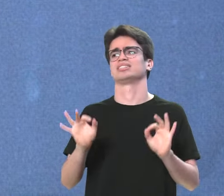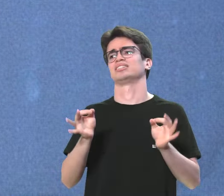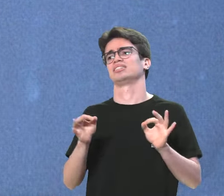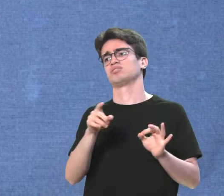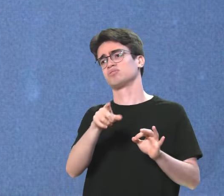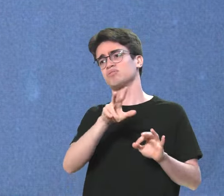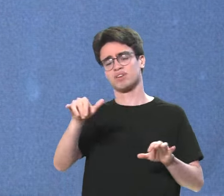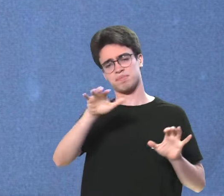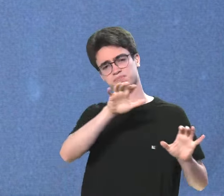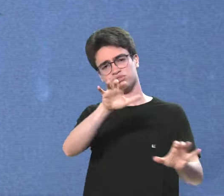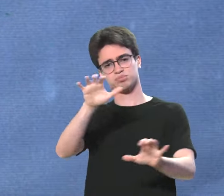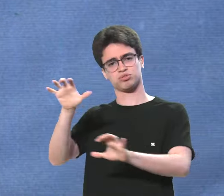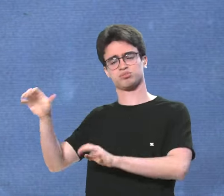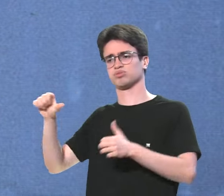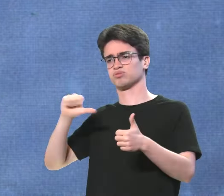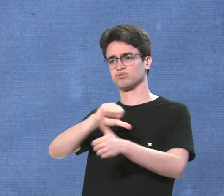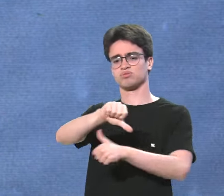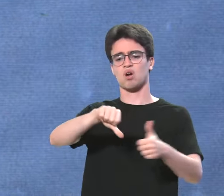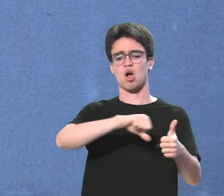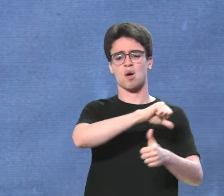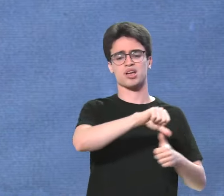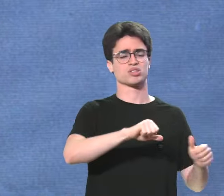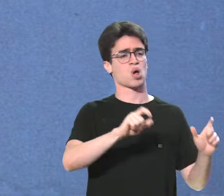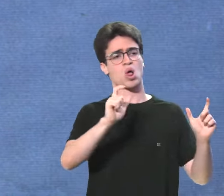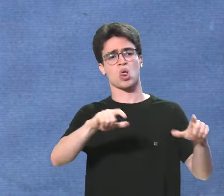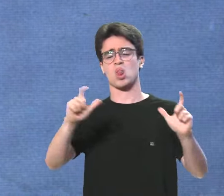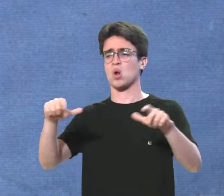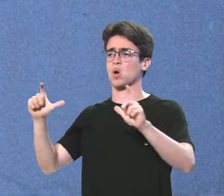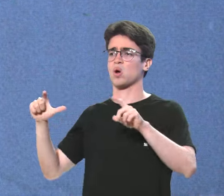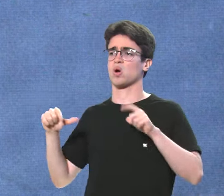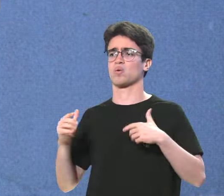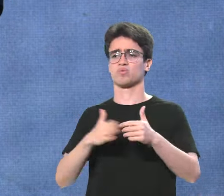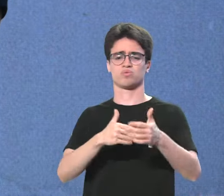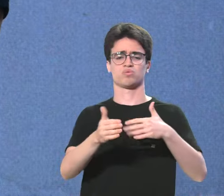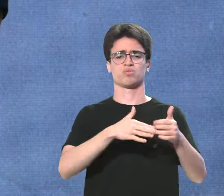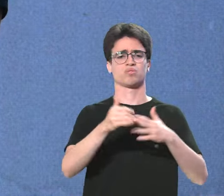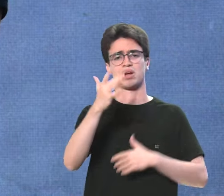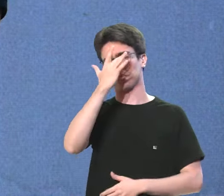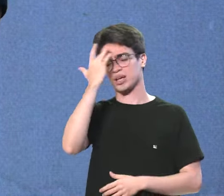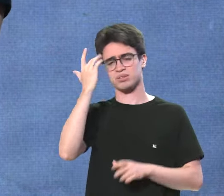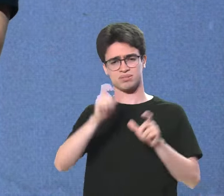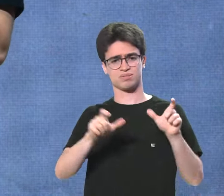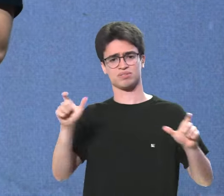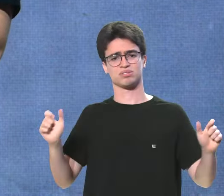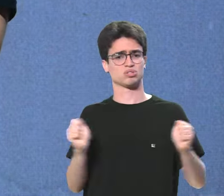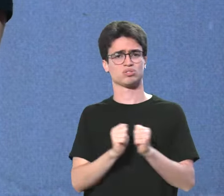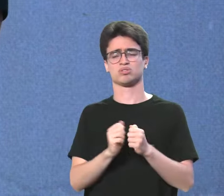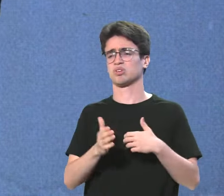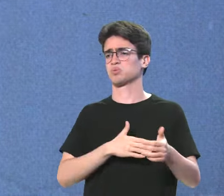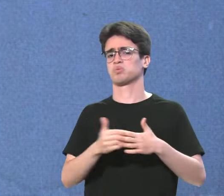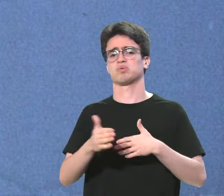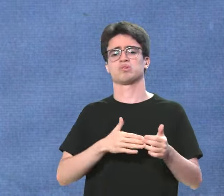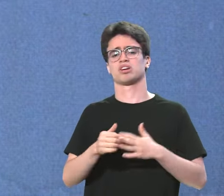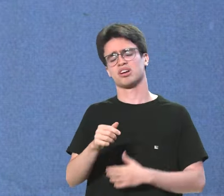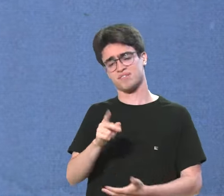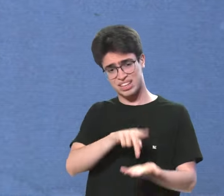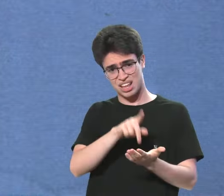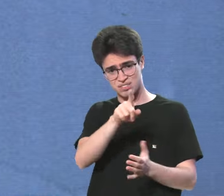de transformações No local que você for onde você estiver com quem você esver você vai fazer